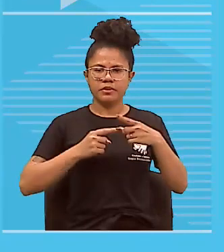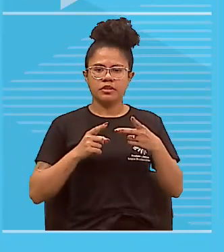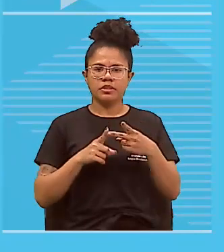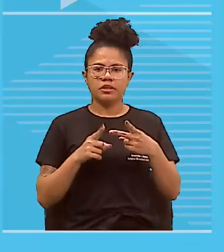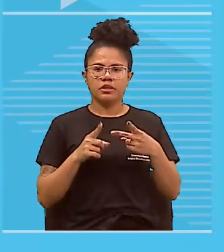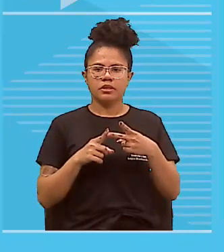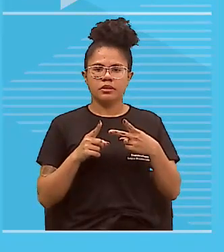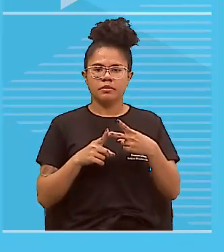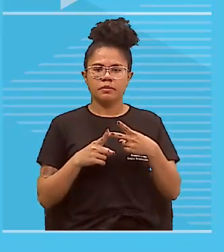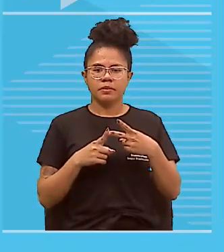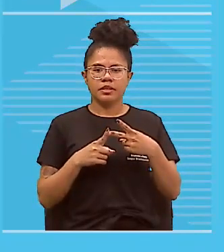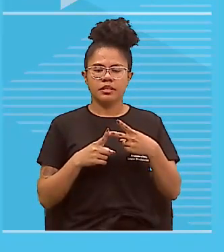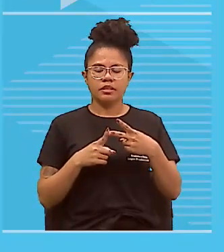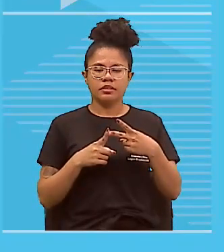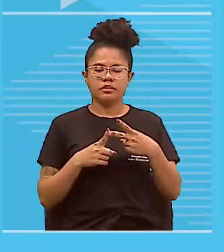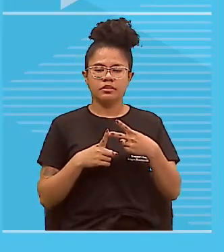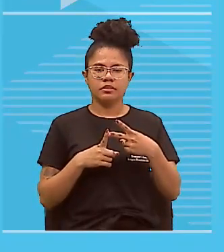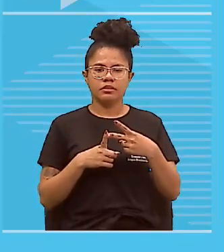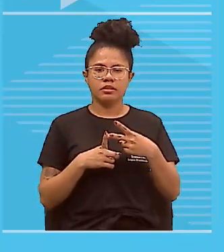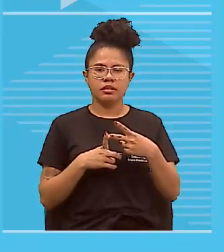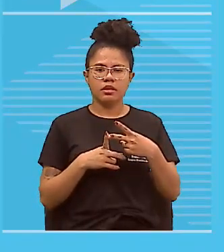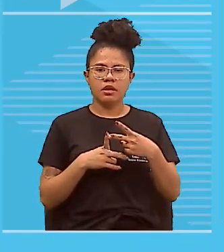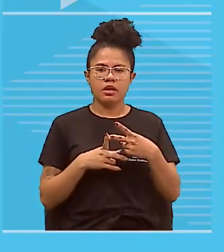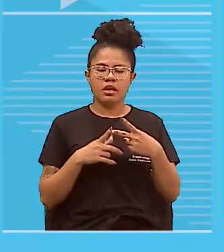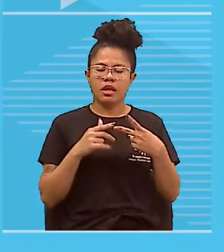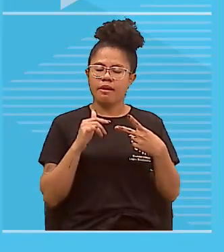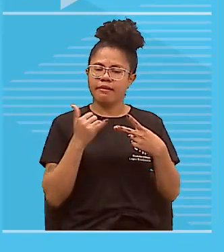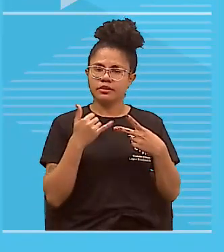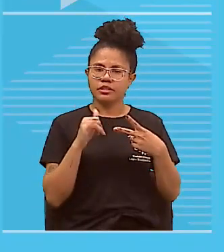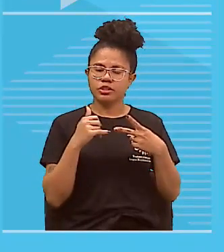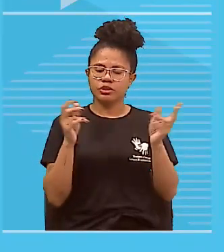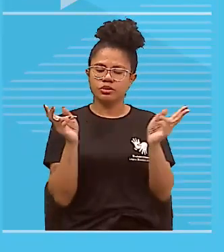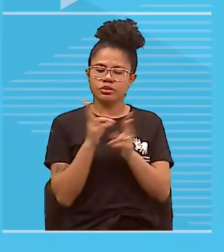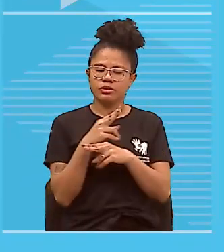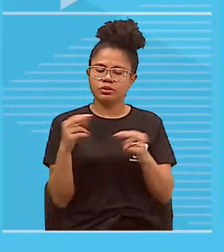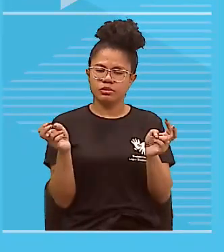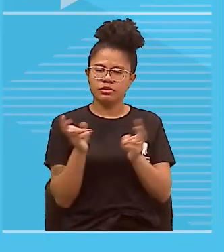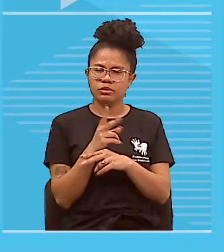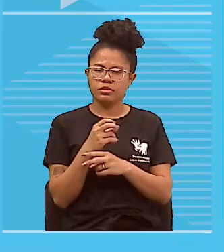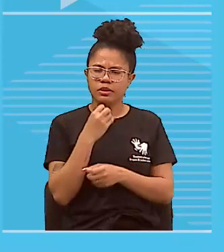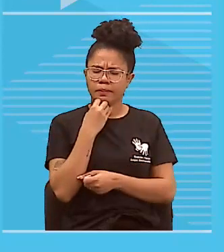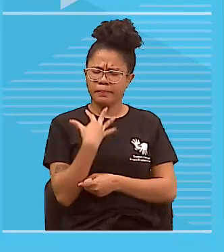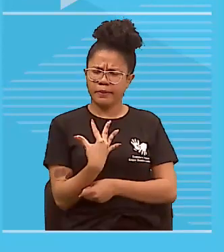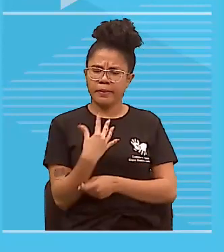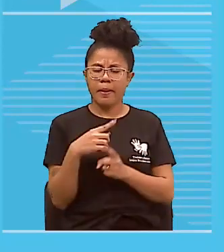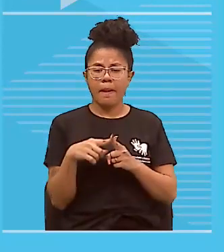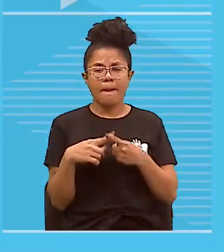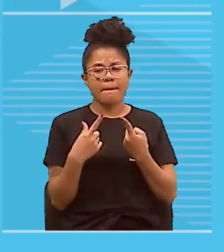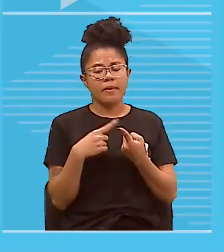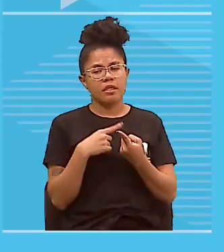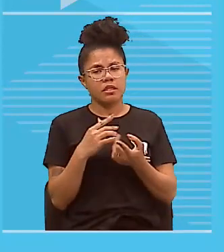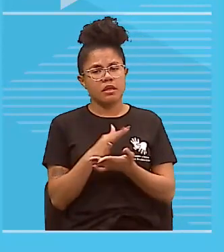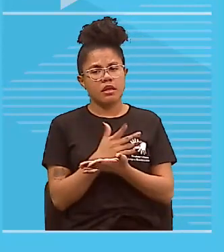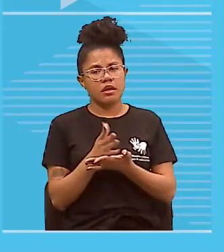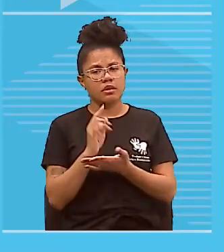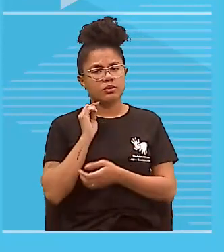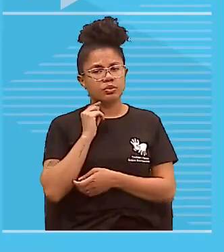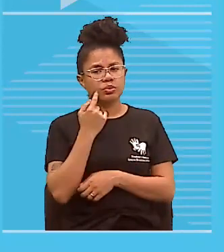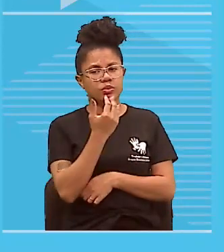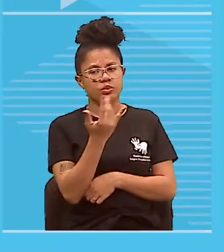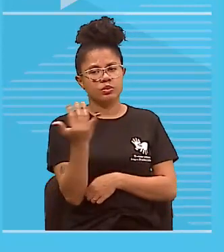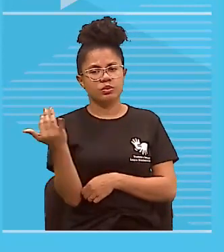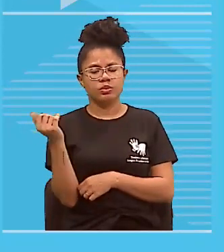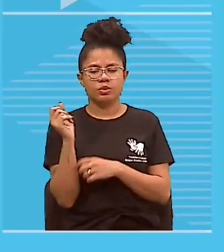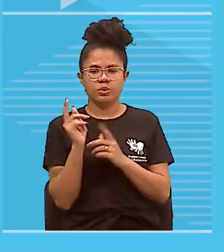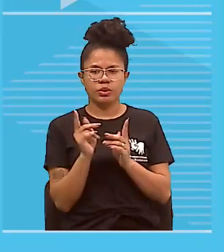né? A energia eólica é mais segura e limpa? É segura, né? Mas ainda assim tem seus impactos, né? Então,